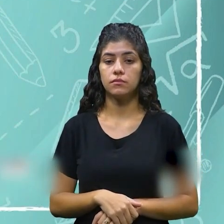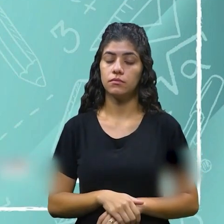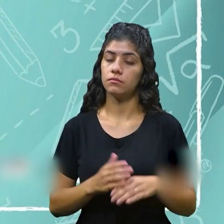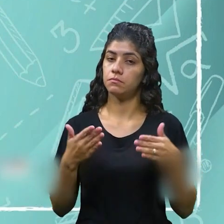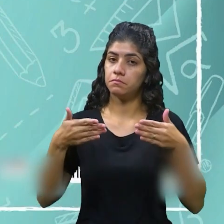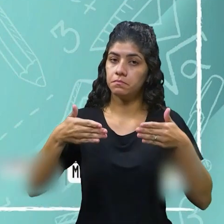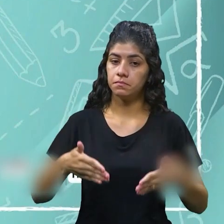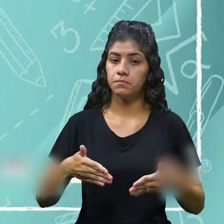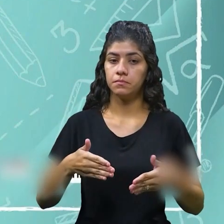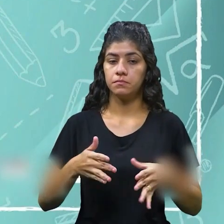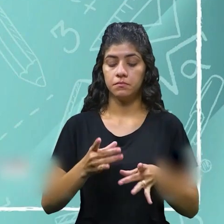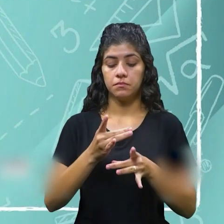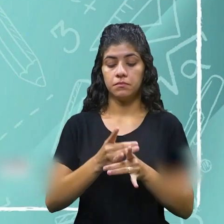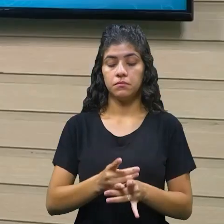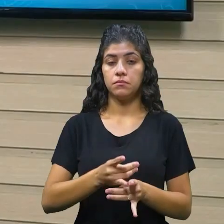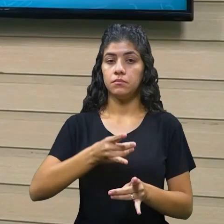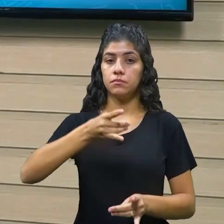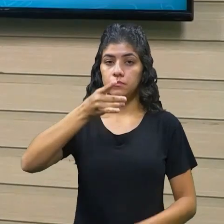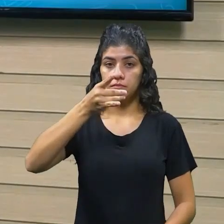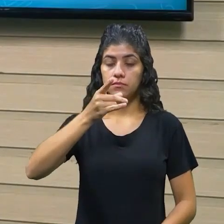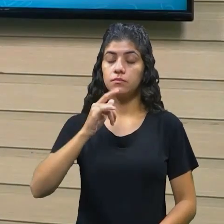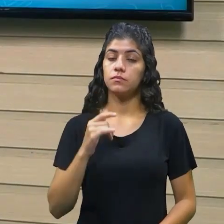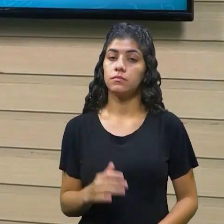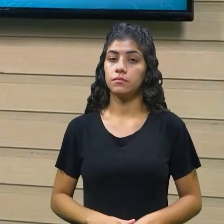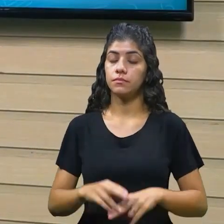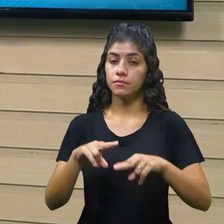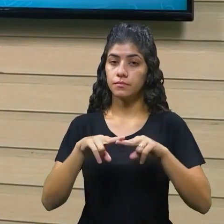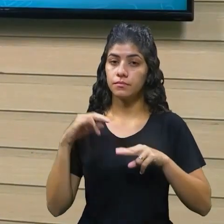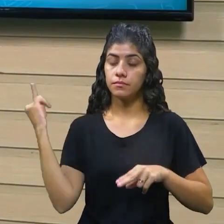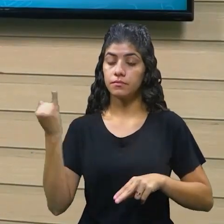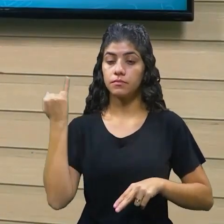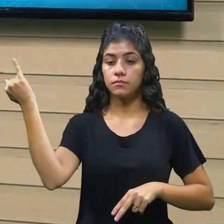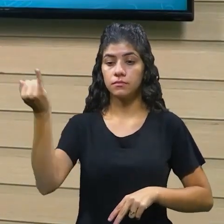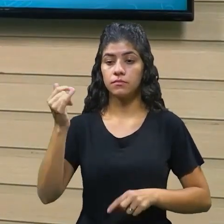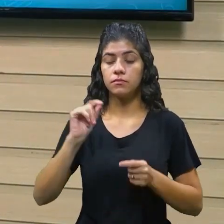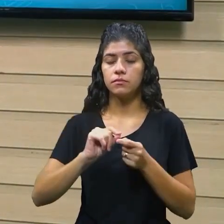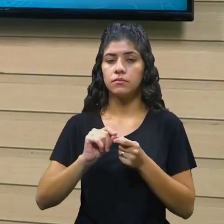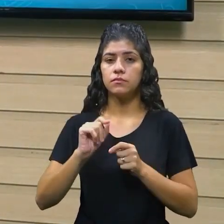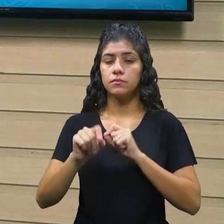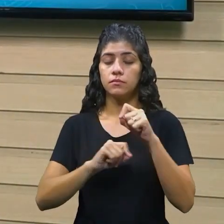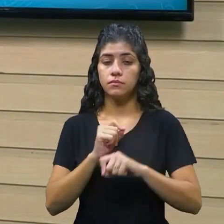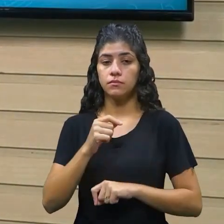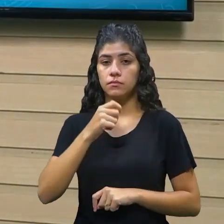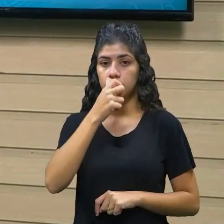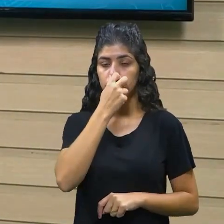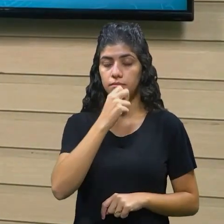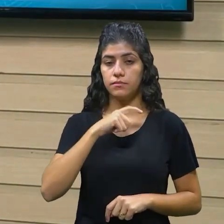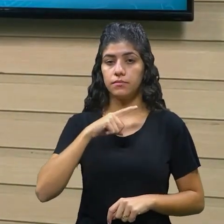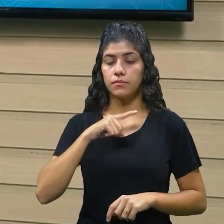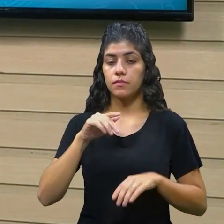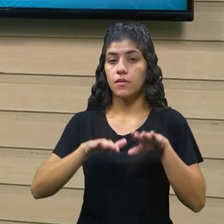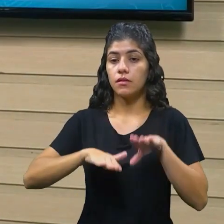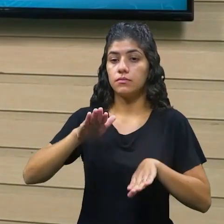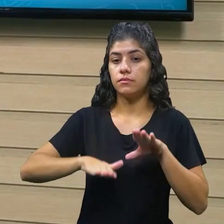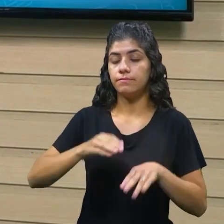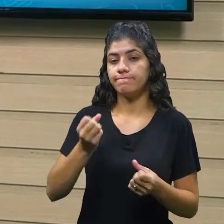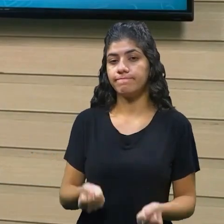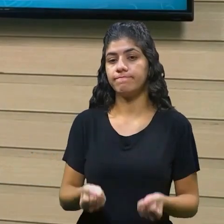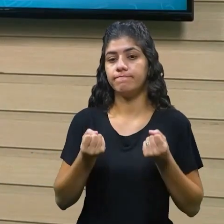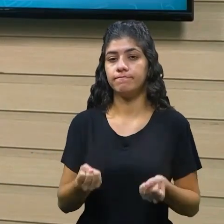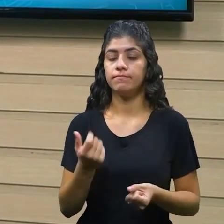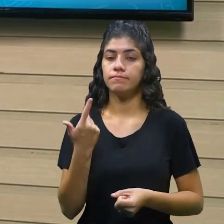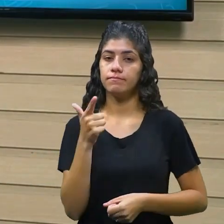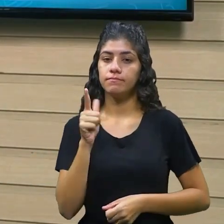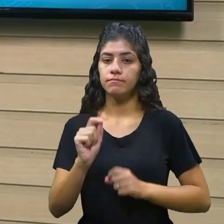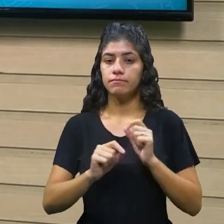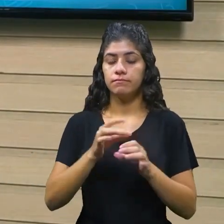ponto central, que no caso é a nossa coluna vertebral, né? Por isso a importância de você ter ali o balanceamento de peso para que você